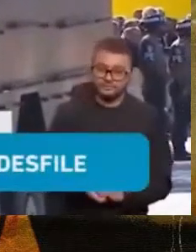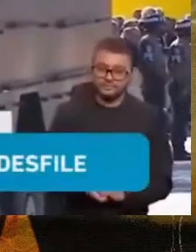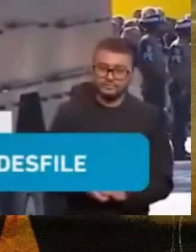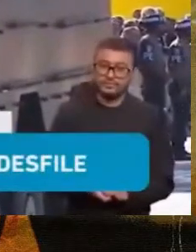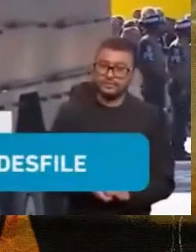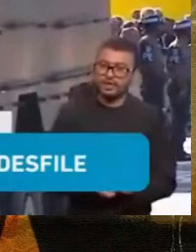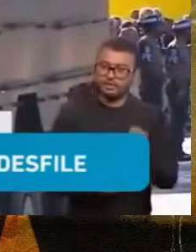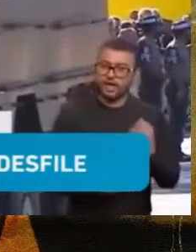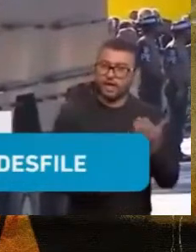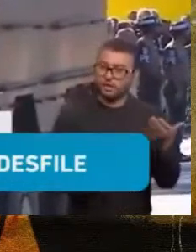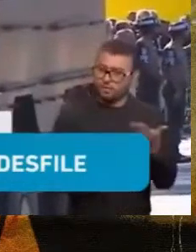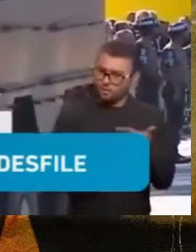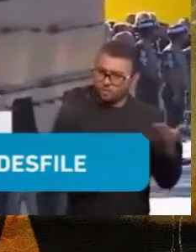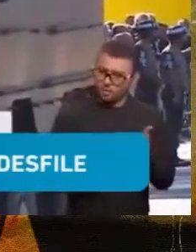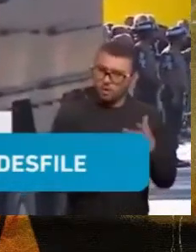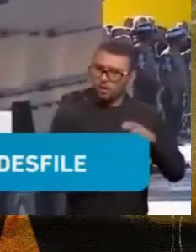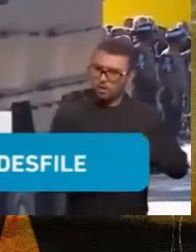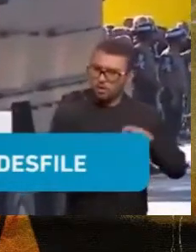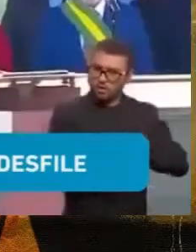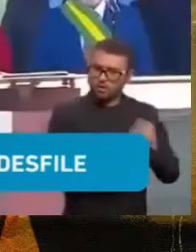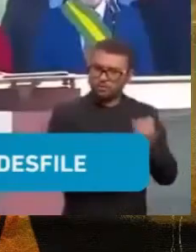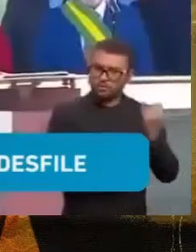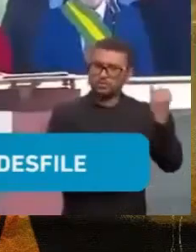Daí, portanto, o momento em que